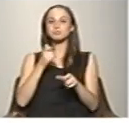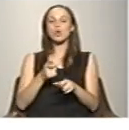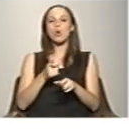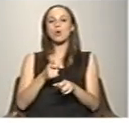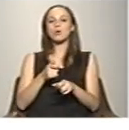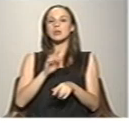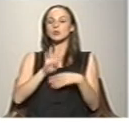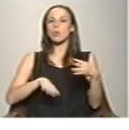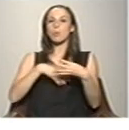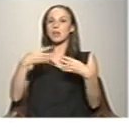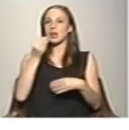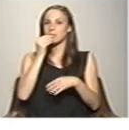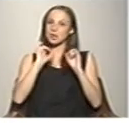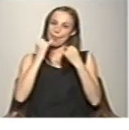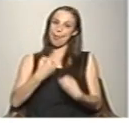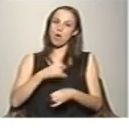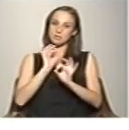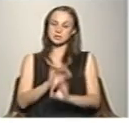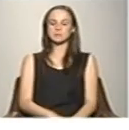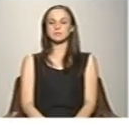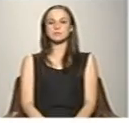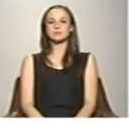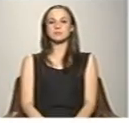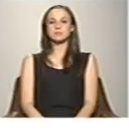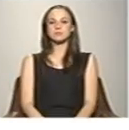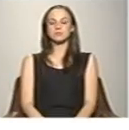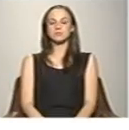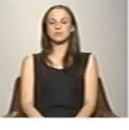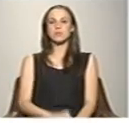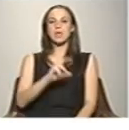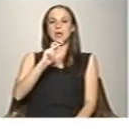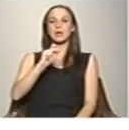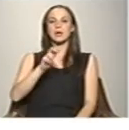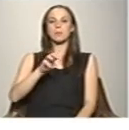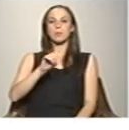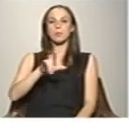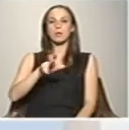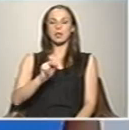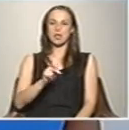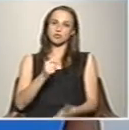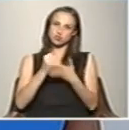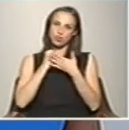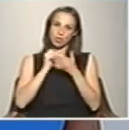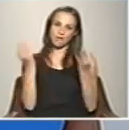fazer um plano alimentar para emagrecer. Ainda, a camomila também ajuda, ajuda a emagrecer.